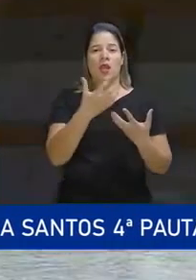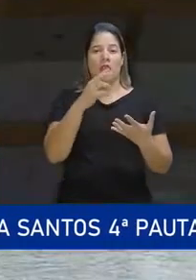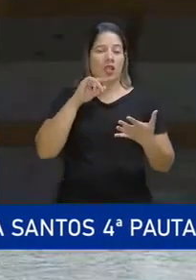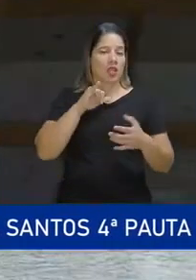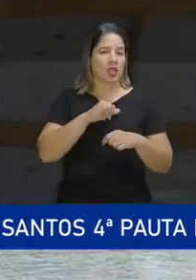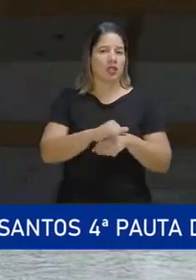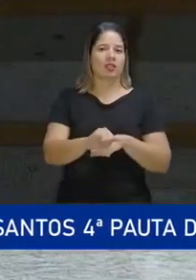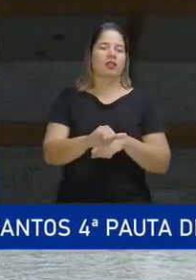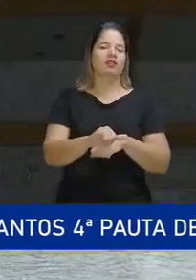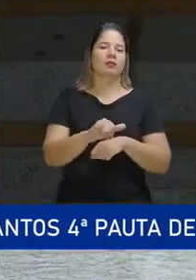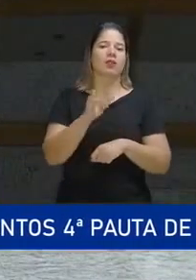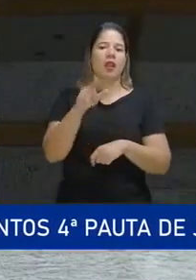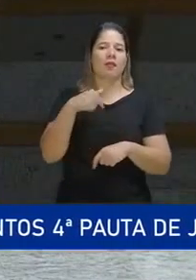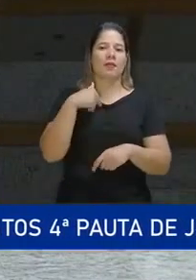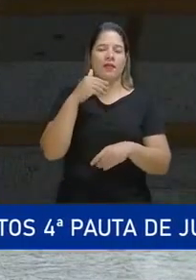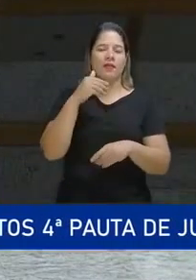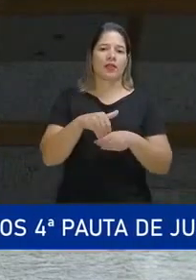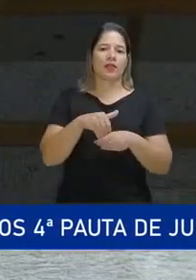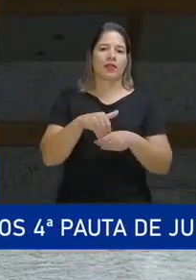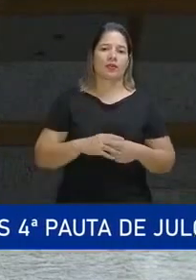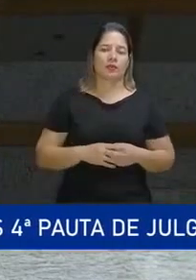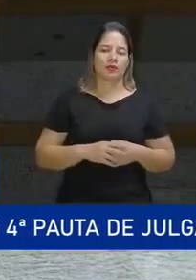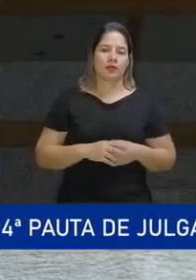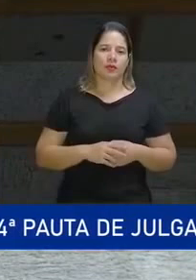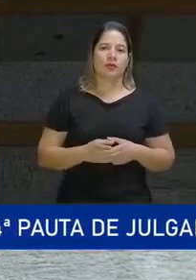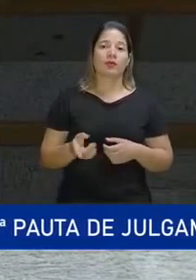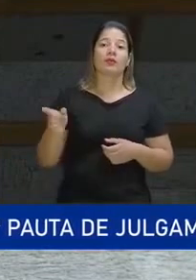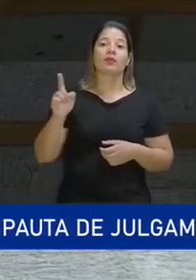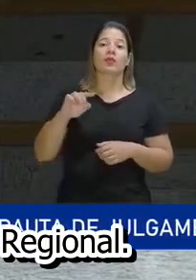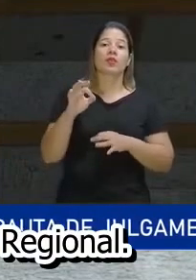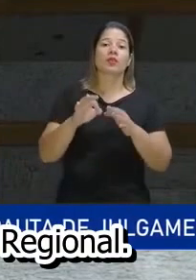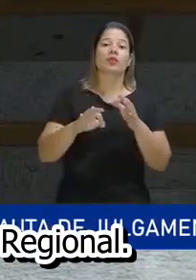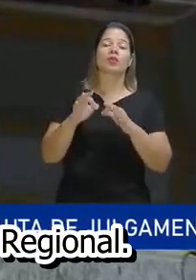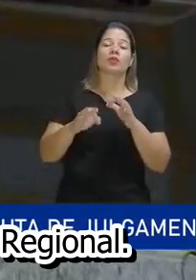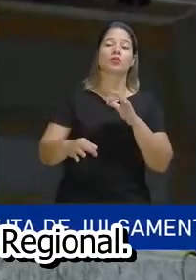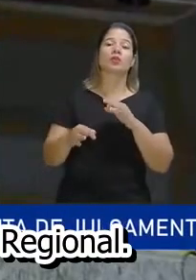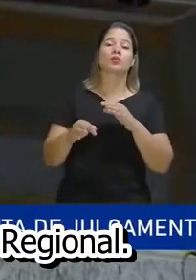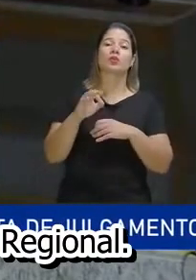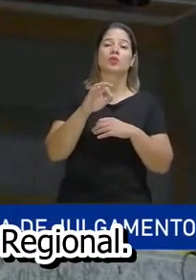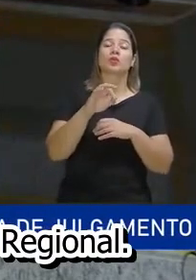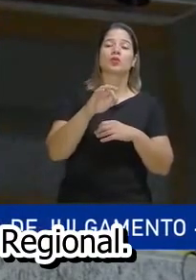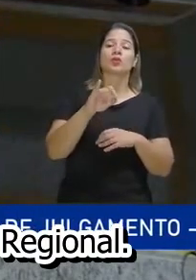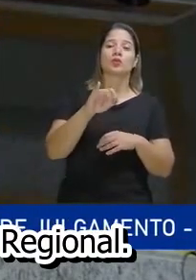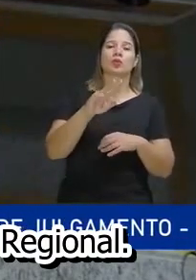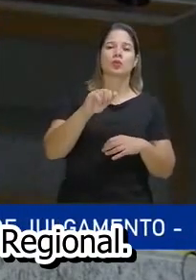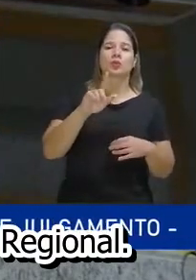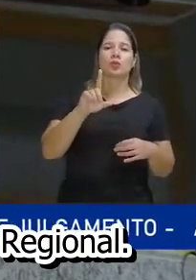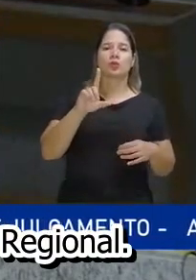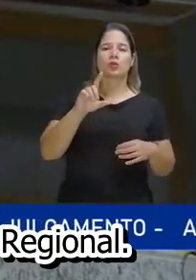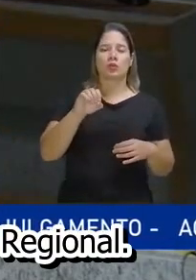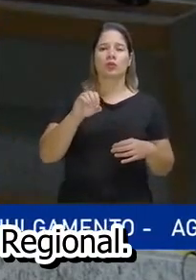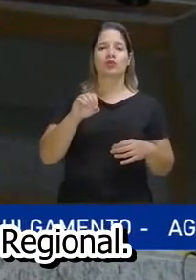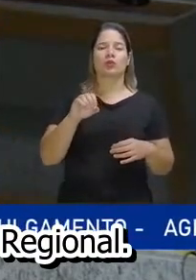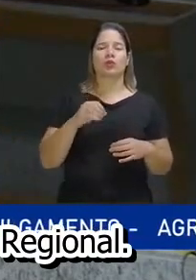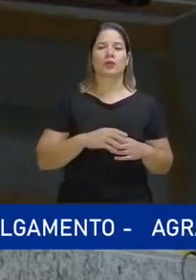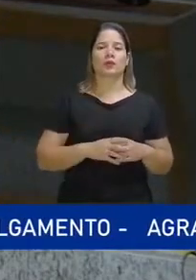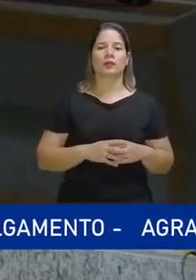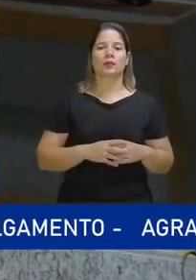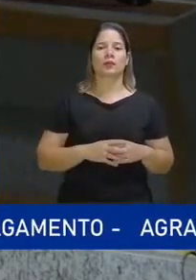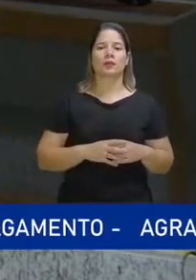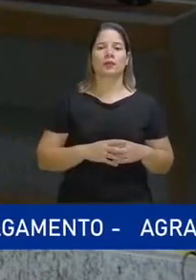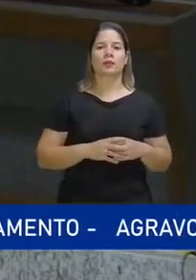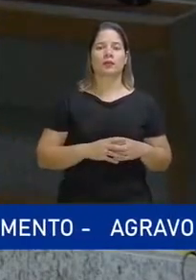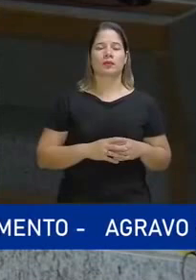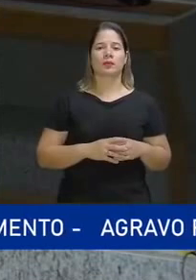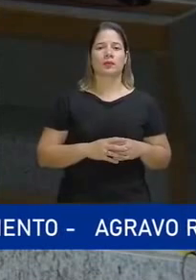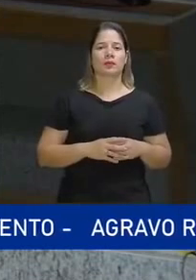voto. Foco na parte central da mesa. Senhor presidente, eminentes pares, doutor procurador regional.